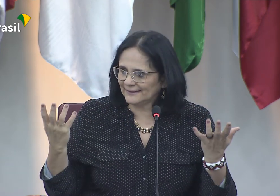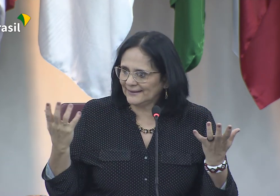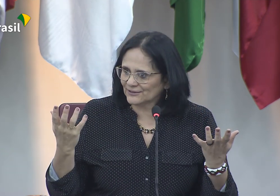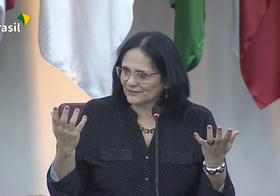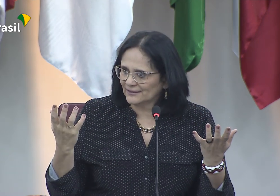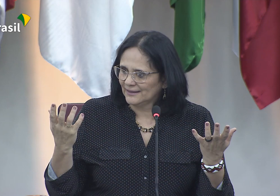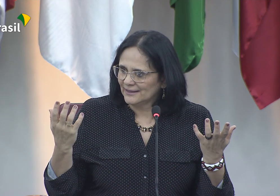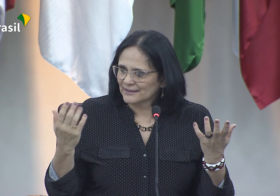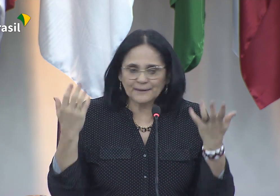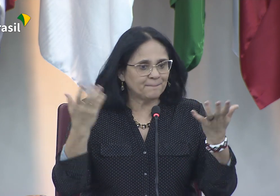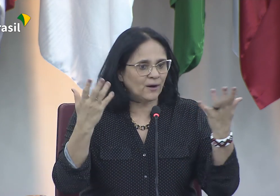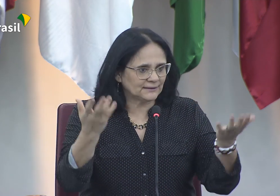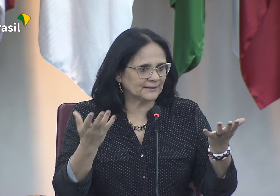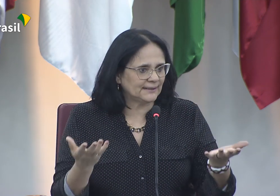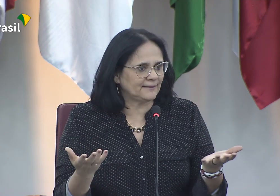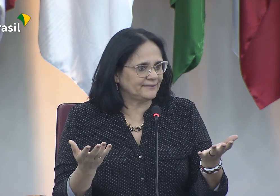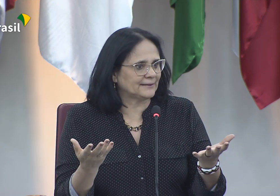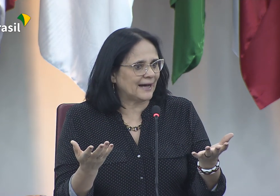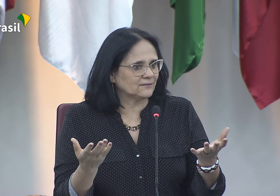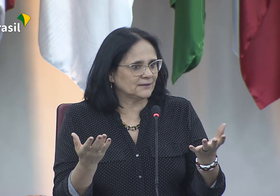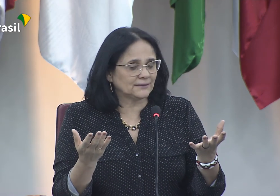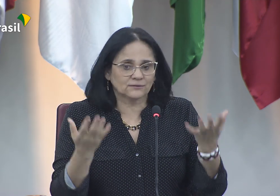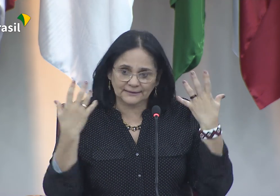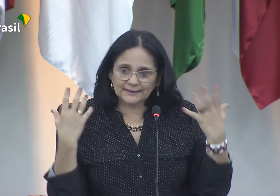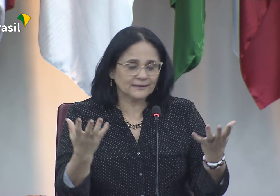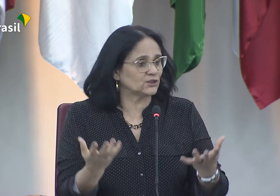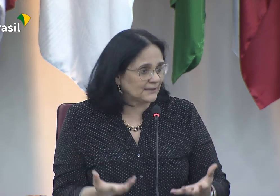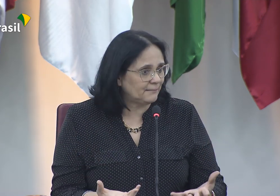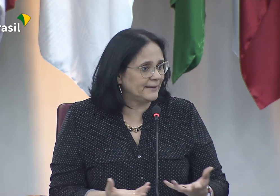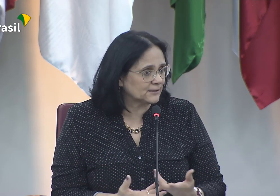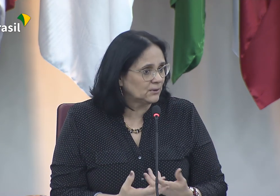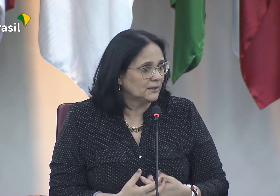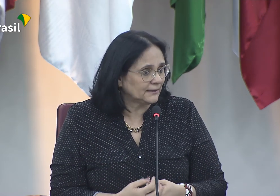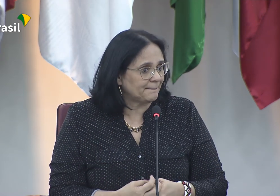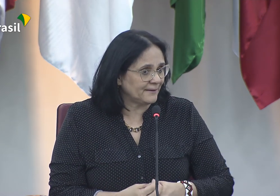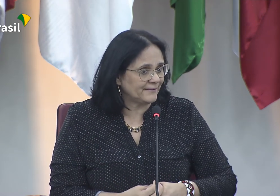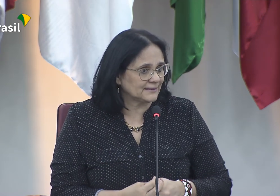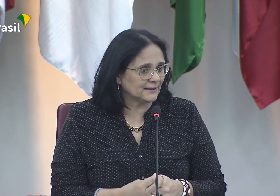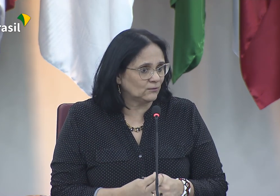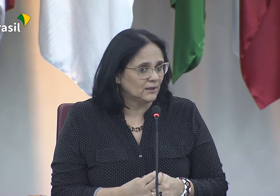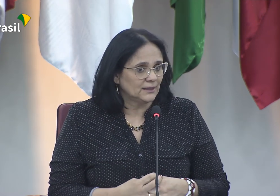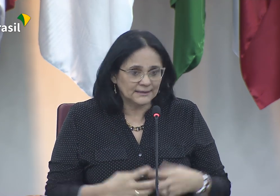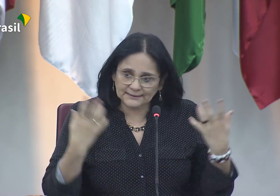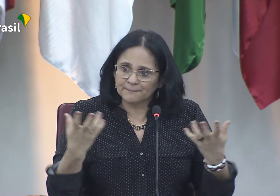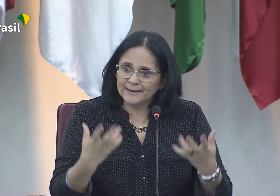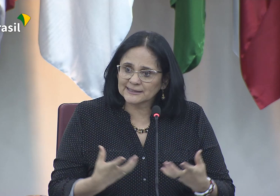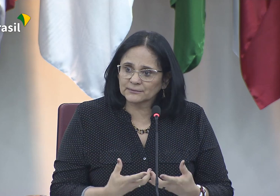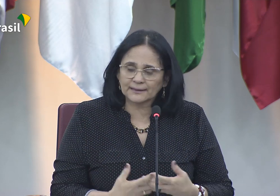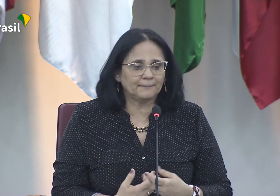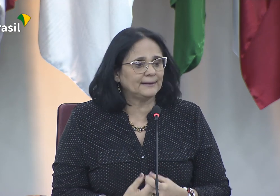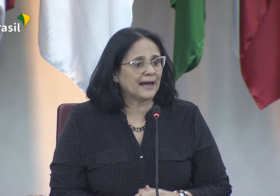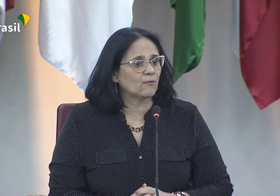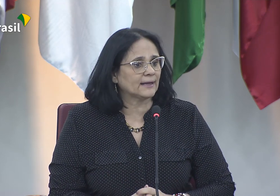Consegue entender isso? Se pode ser evitados, então o segredo está mesmo na prevenção.